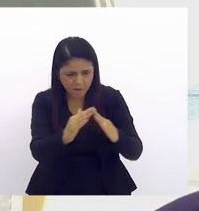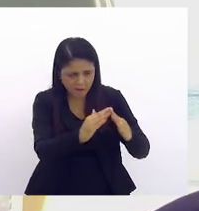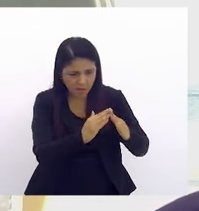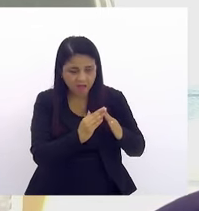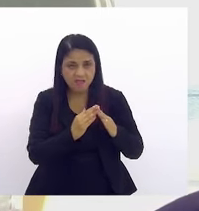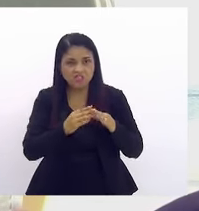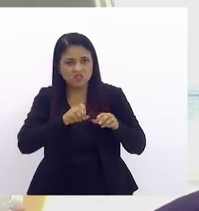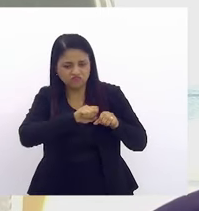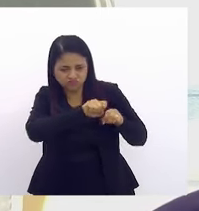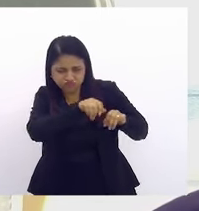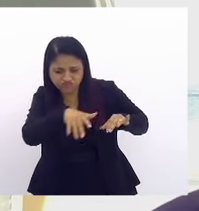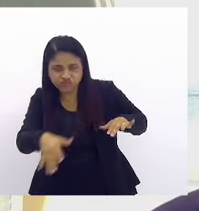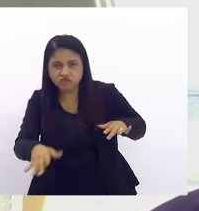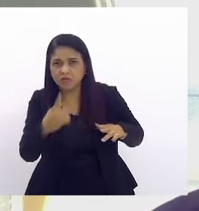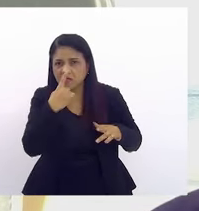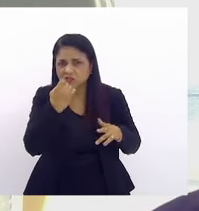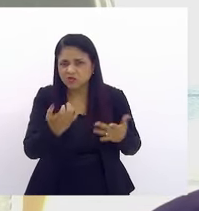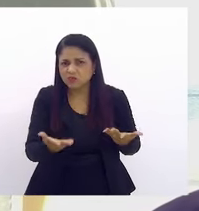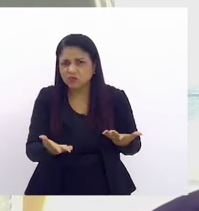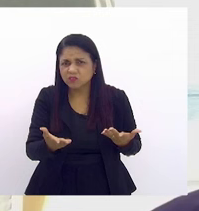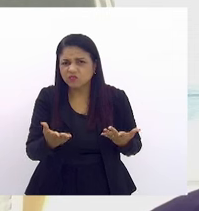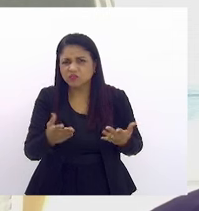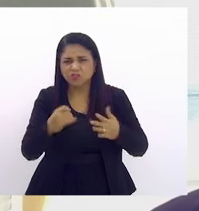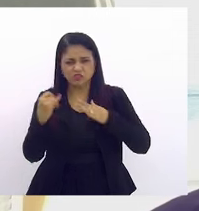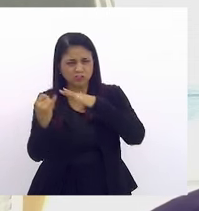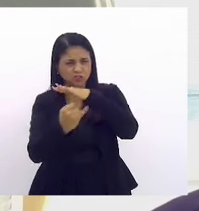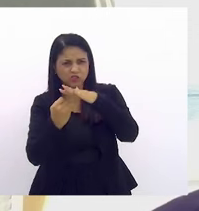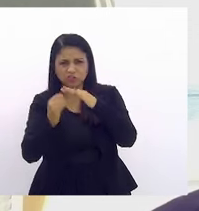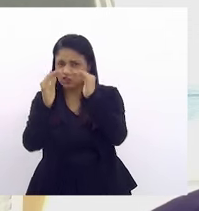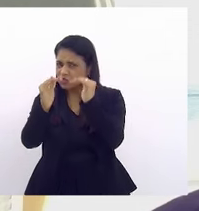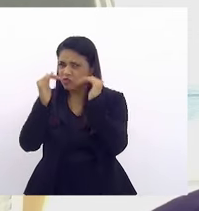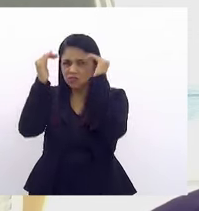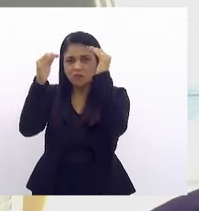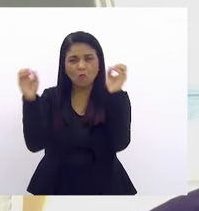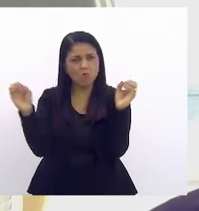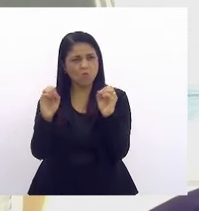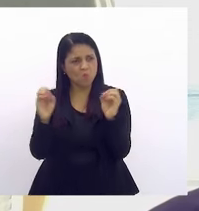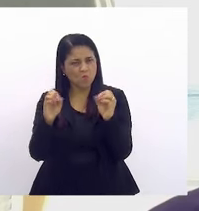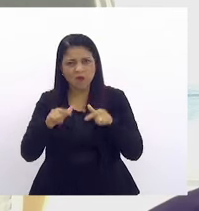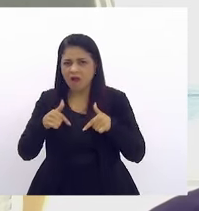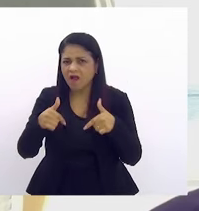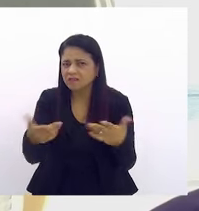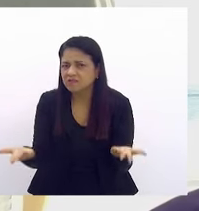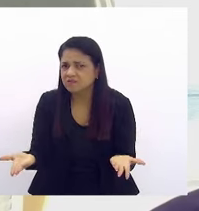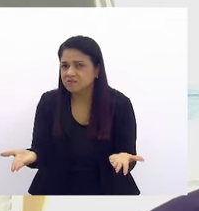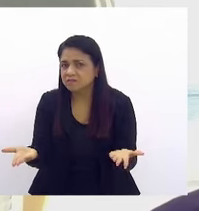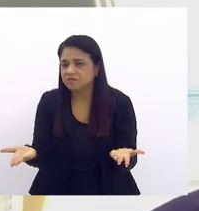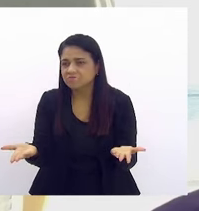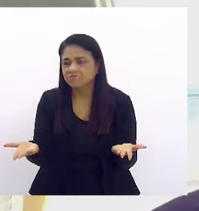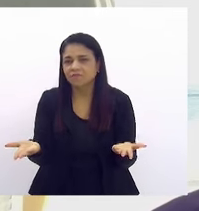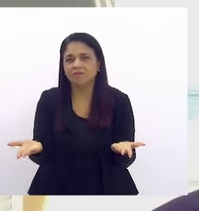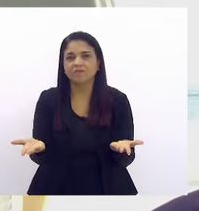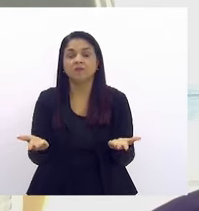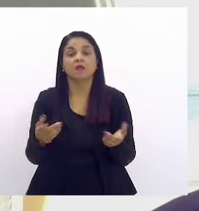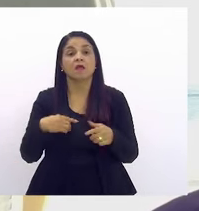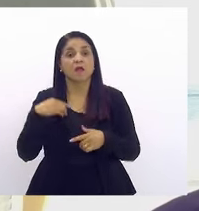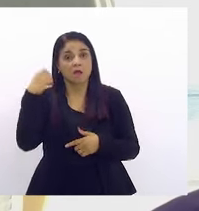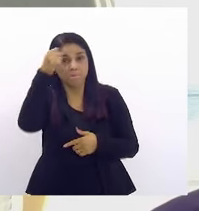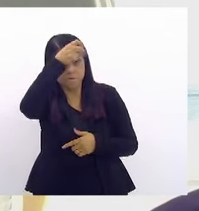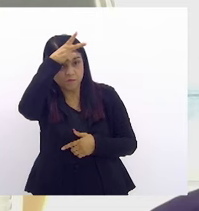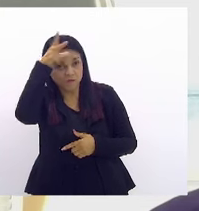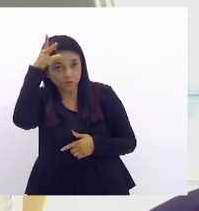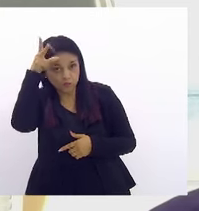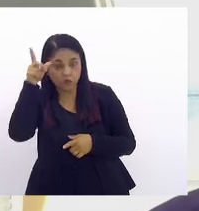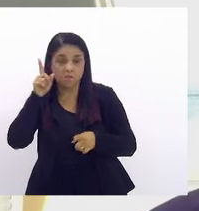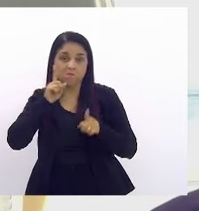na lagoa e nenhuma autoridade vai tomar nenhum tipo de atitude. E aí, falando tanto à Prefeitura de Maricá